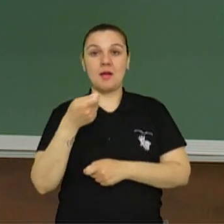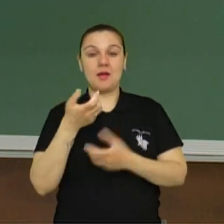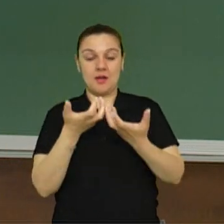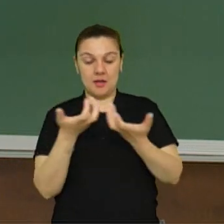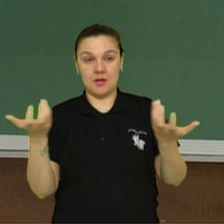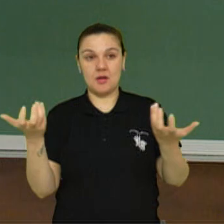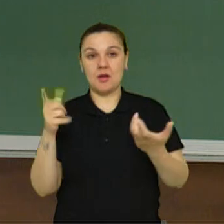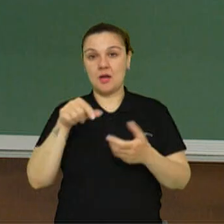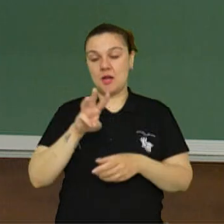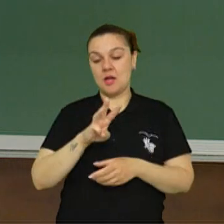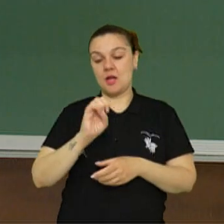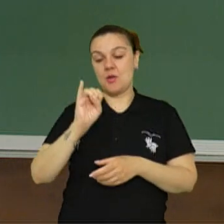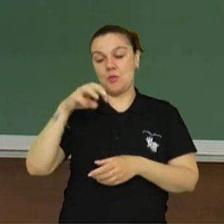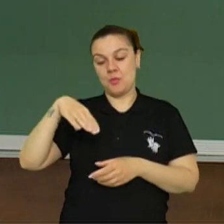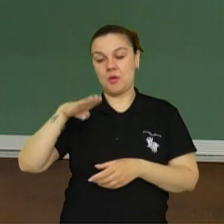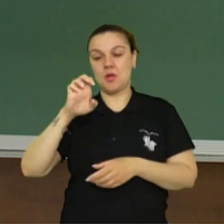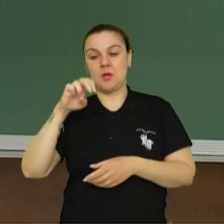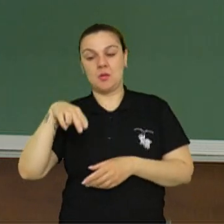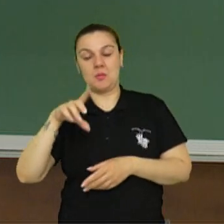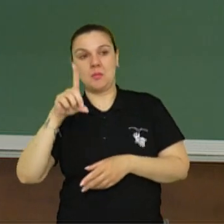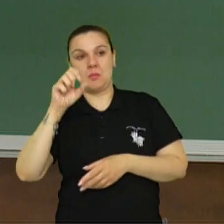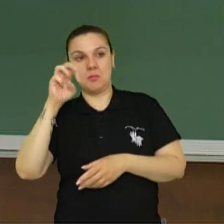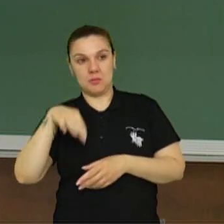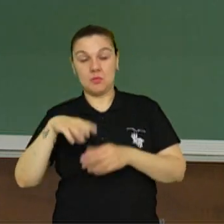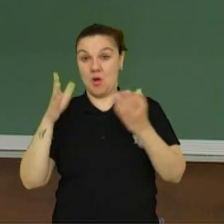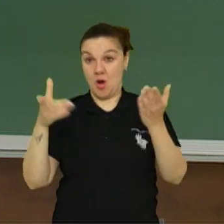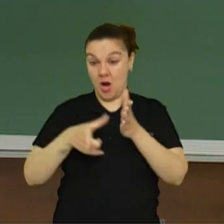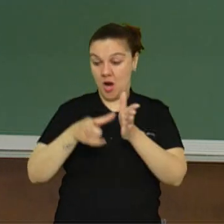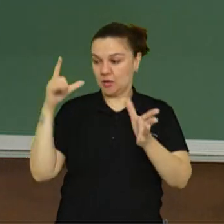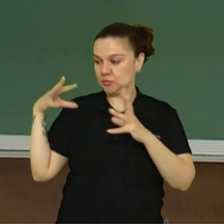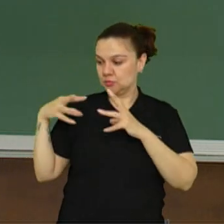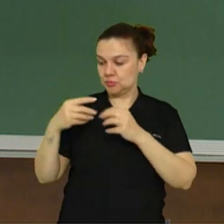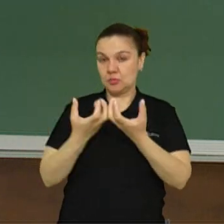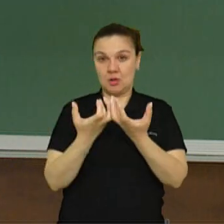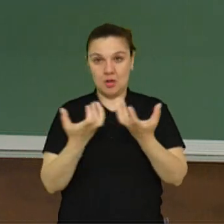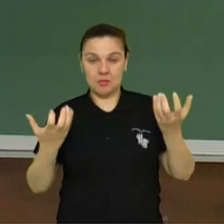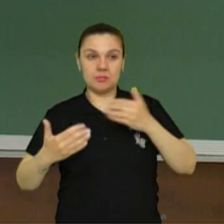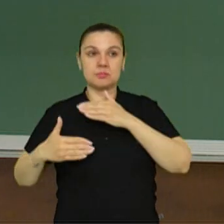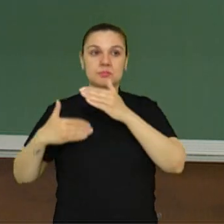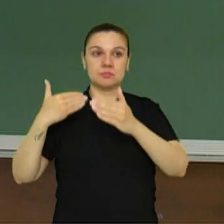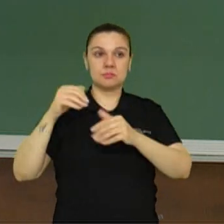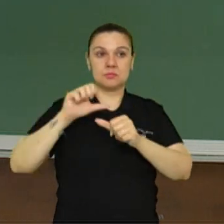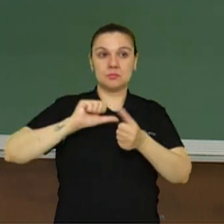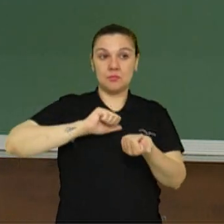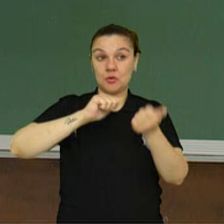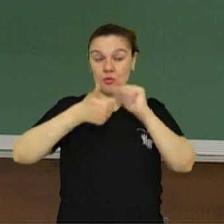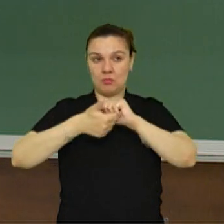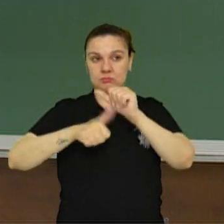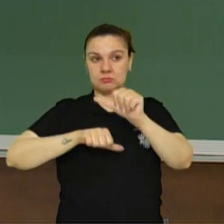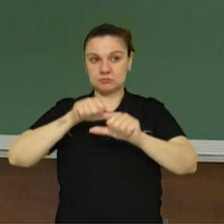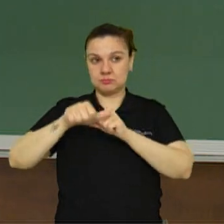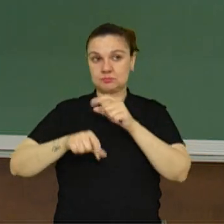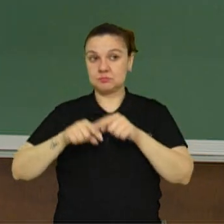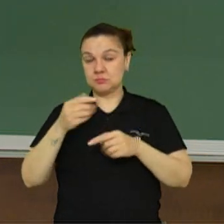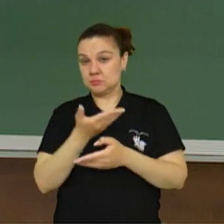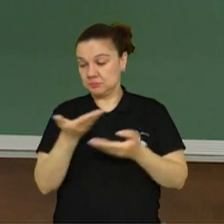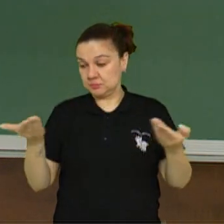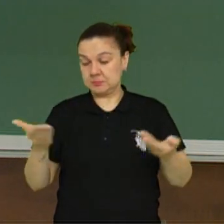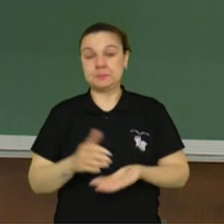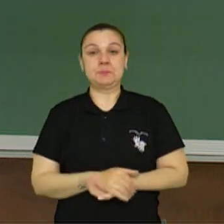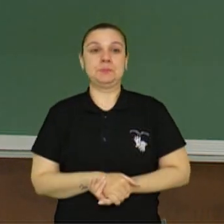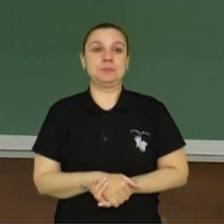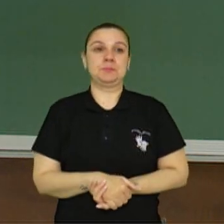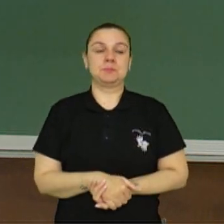o de Wimbledon. As quadras todas antes eram de grama, daí com o tempo elas foram evoluindo e foram sendo trocadas por esses outros